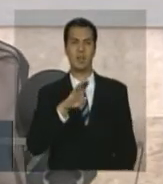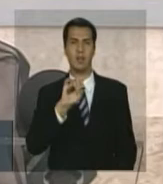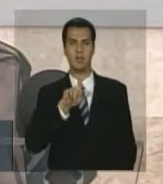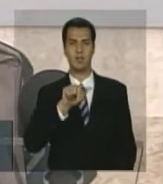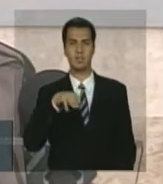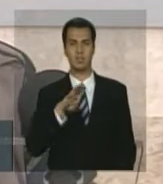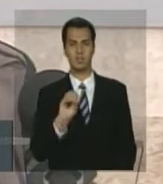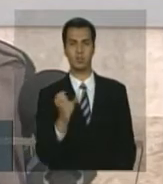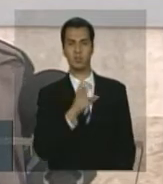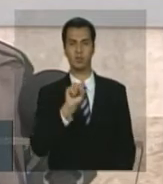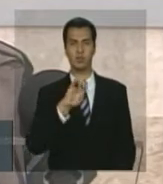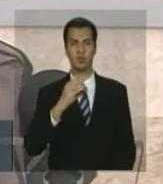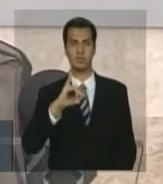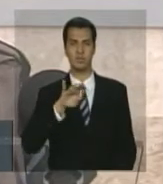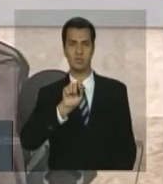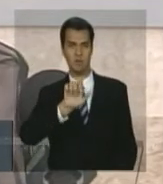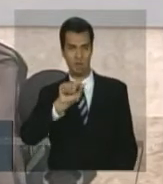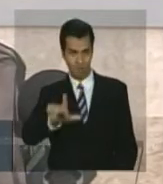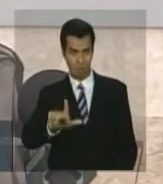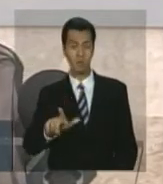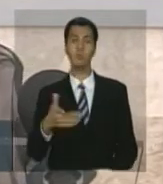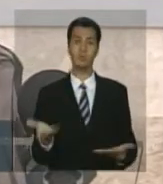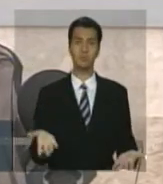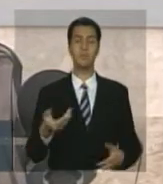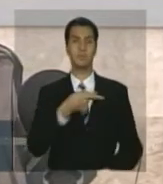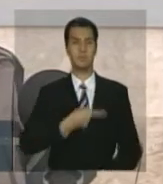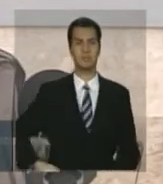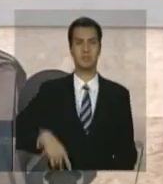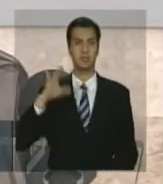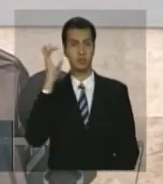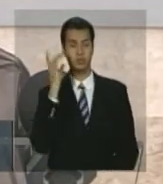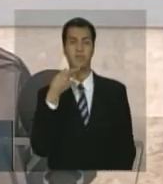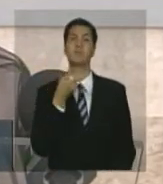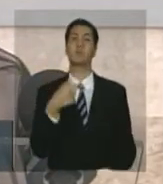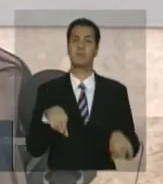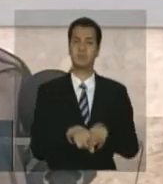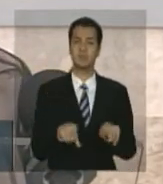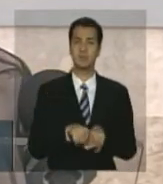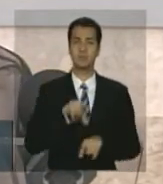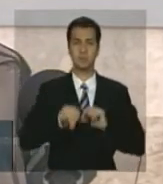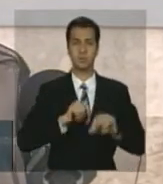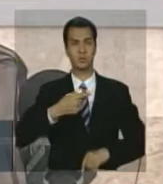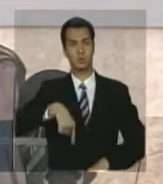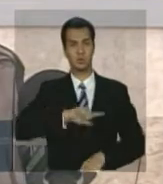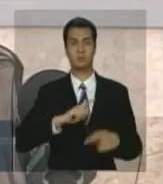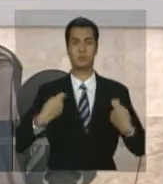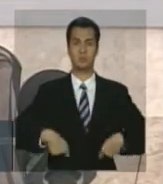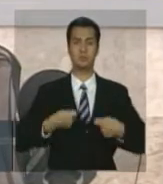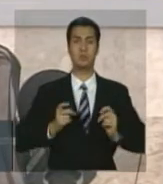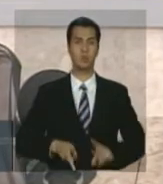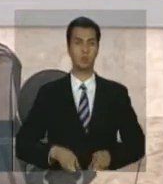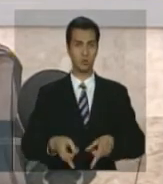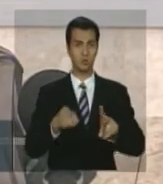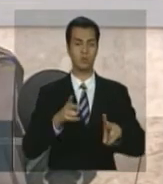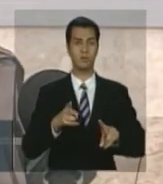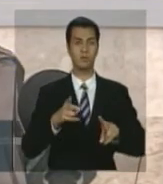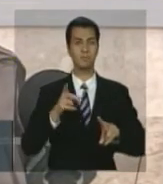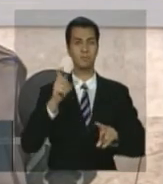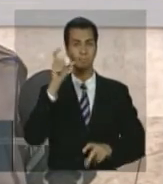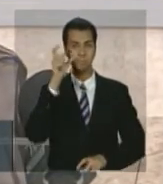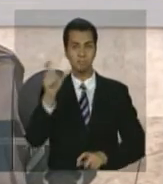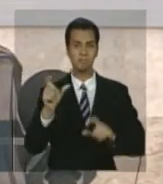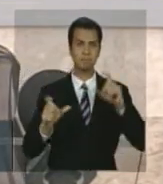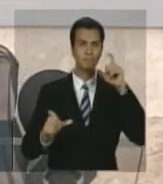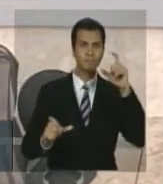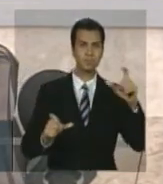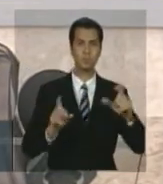das orientações fundamentais da presidenta Dilma na reunião foi para que nós continuássemos atentos